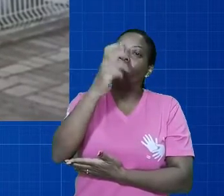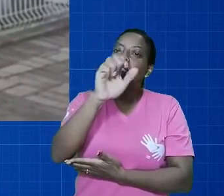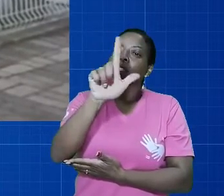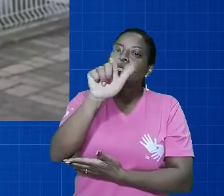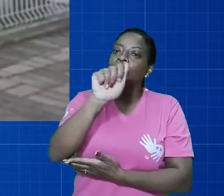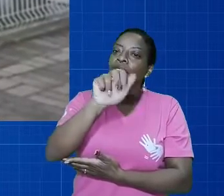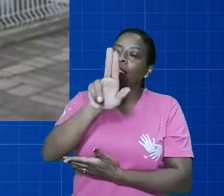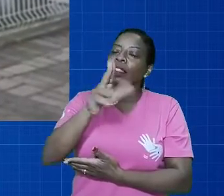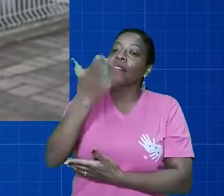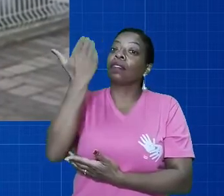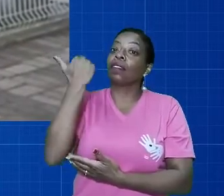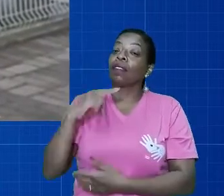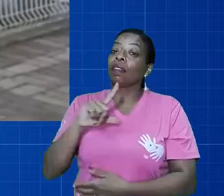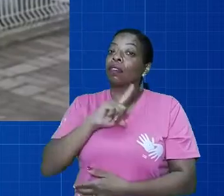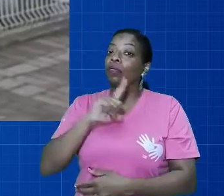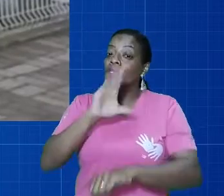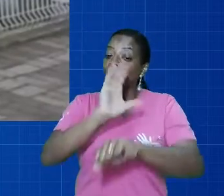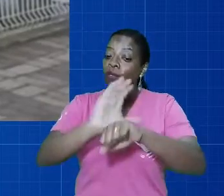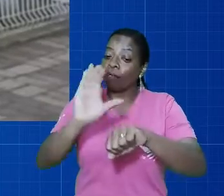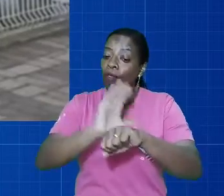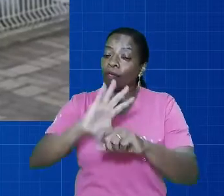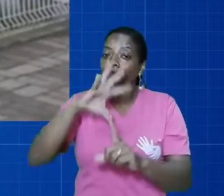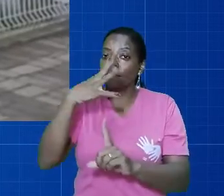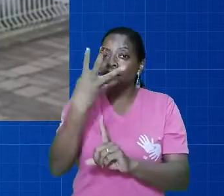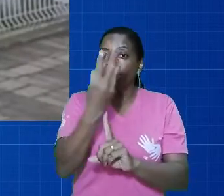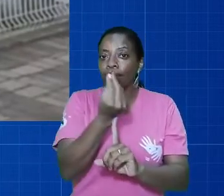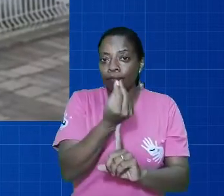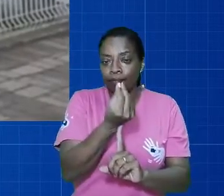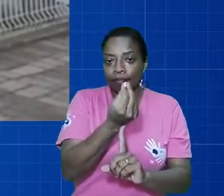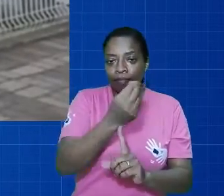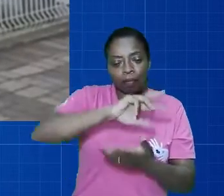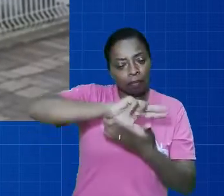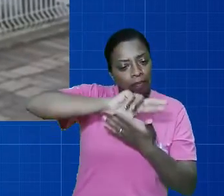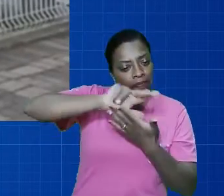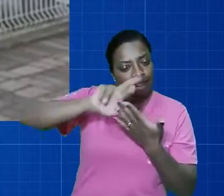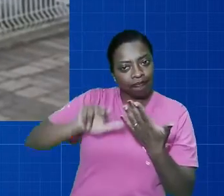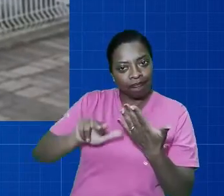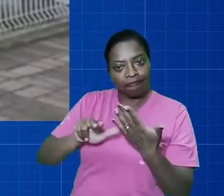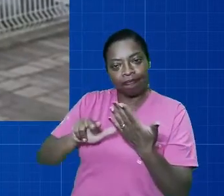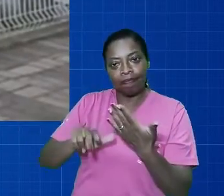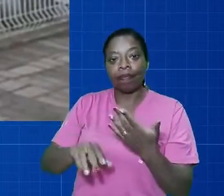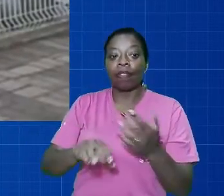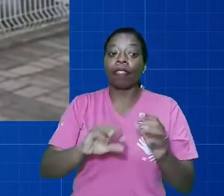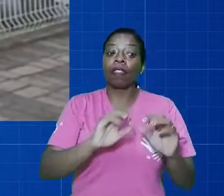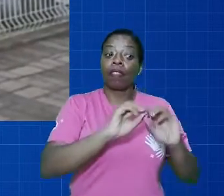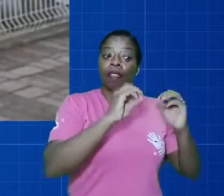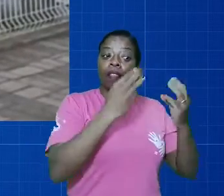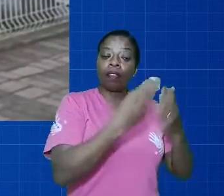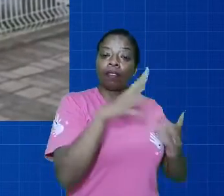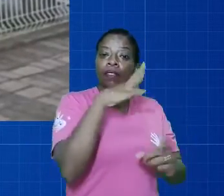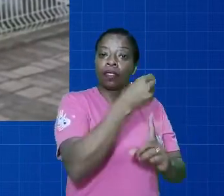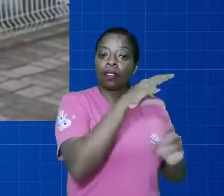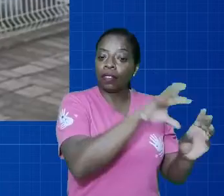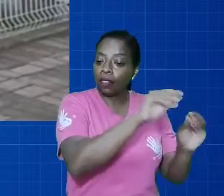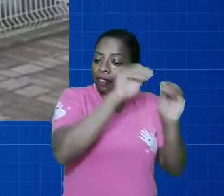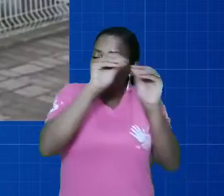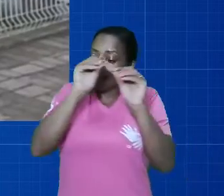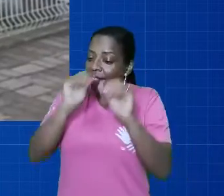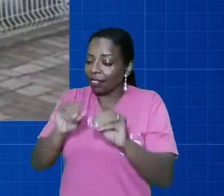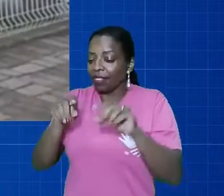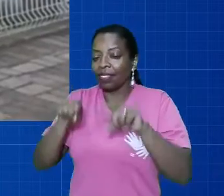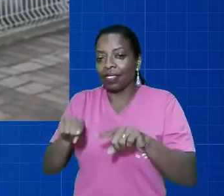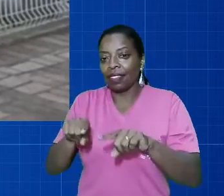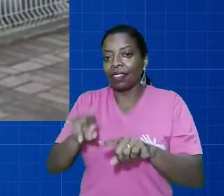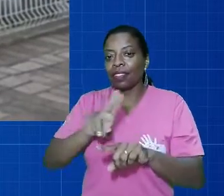os cursos que faziam parte da oficina e que vieram incorporar esse complexo pedagógico, junto com o Clube de Ciências, junto